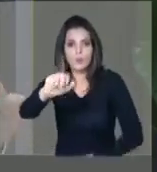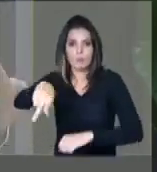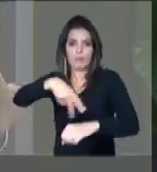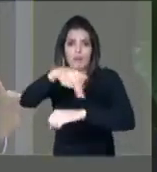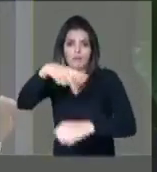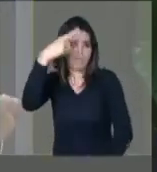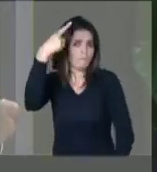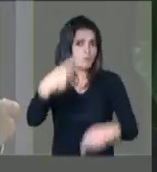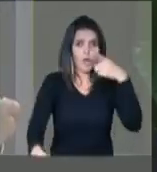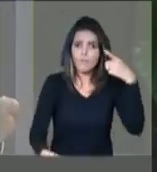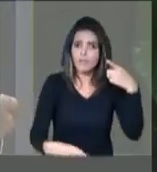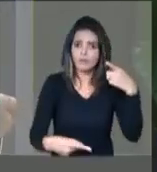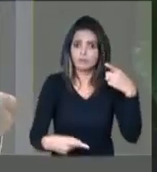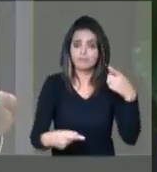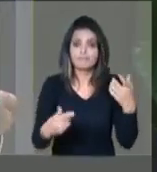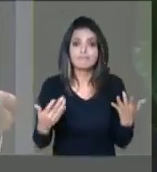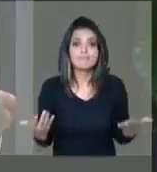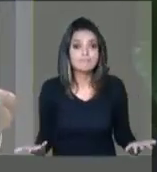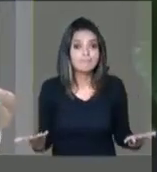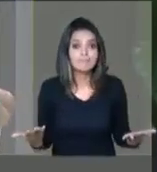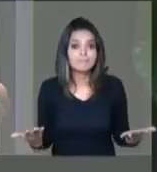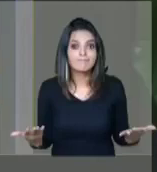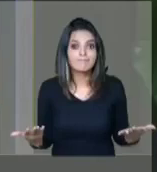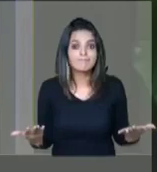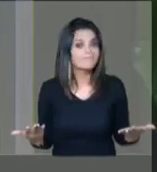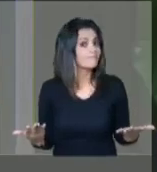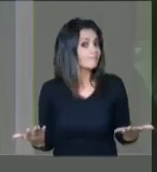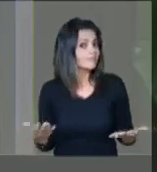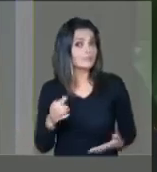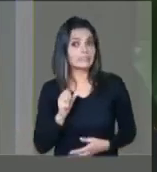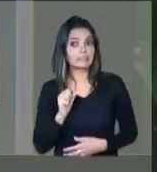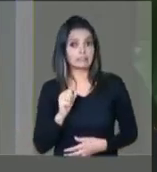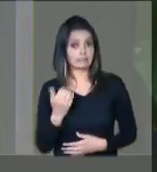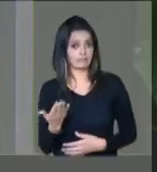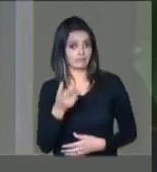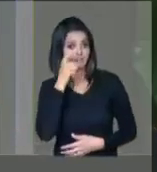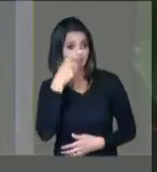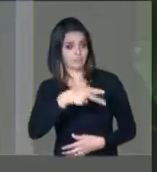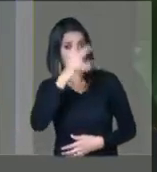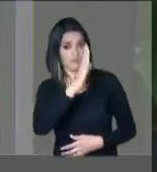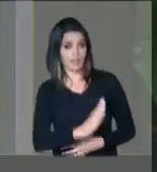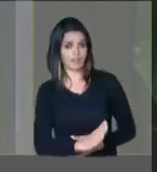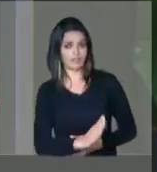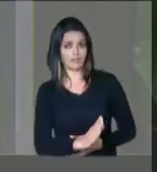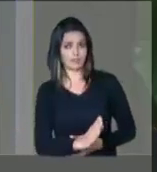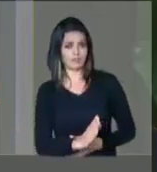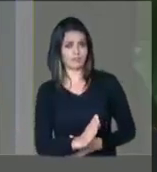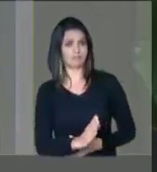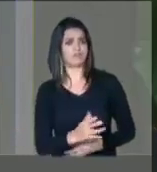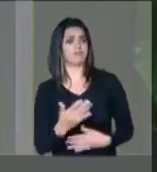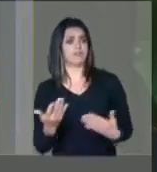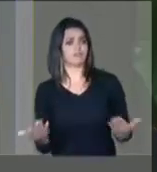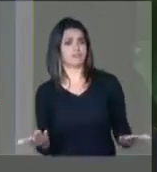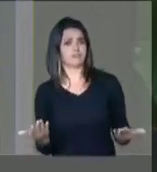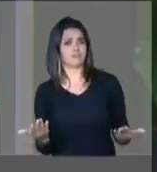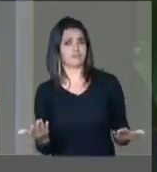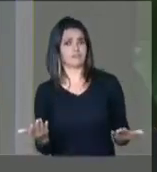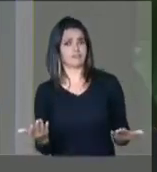158 países da ONU. Se isso não viola o interesse nacional, me pergunto o que é que